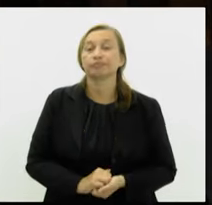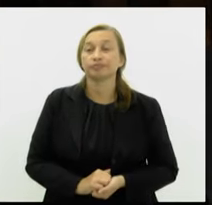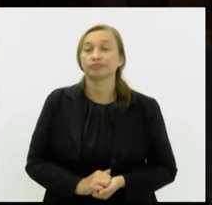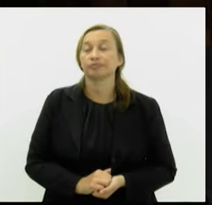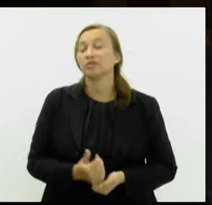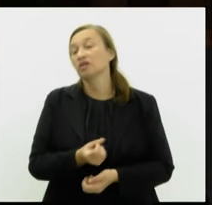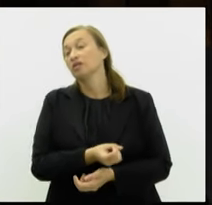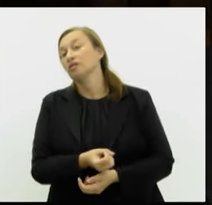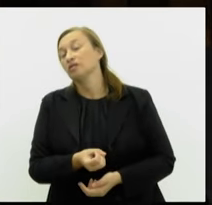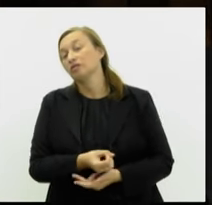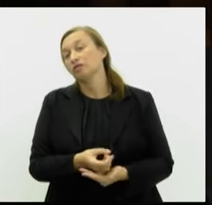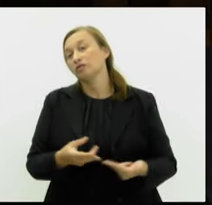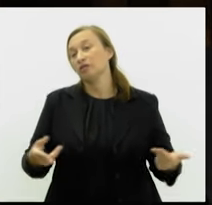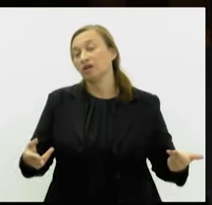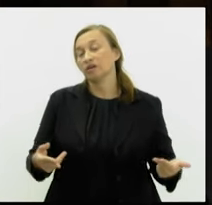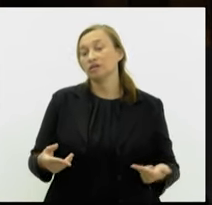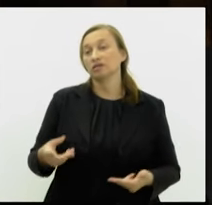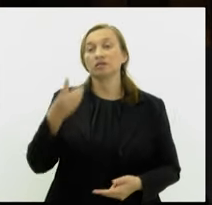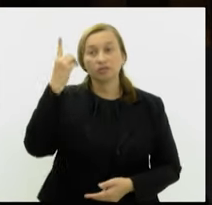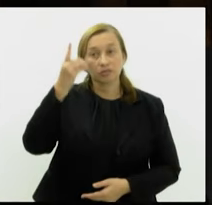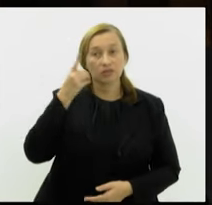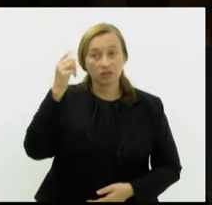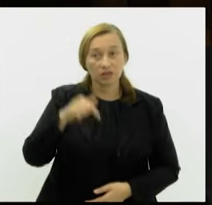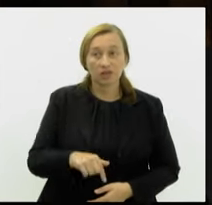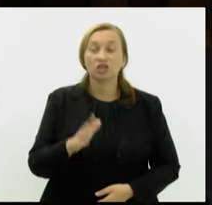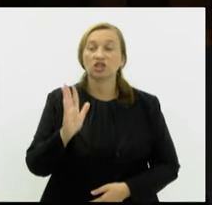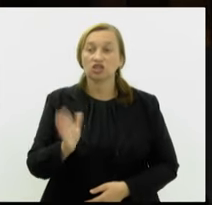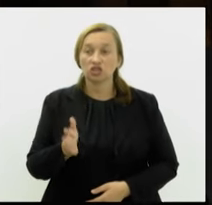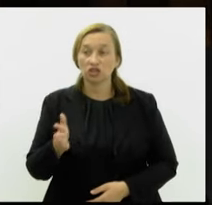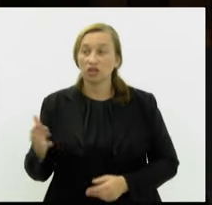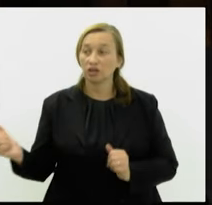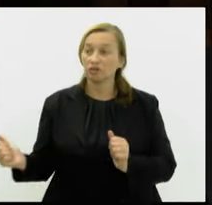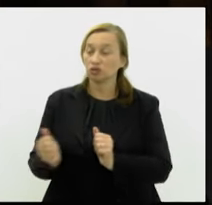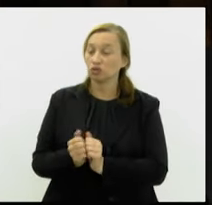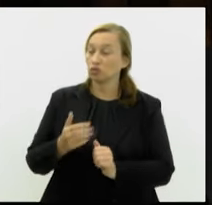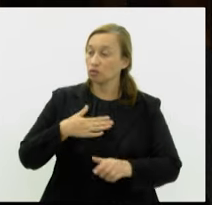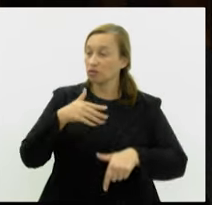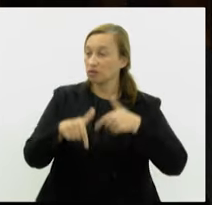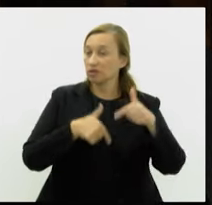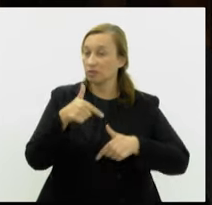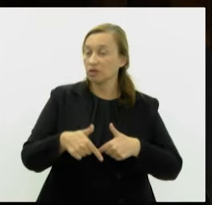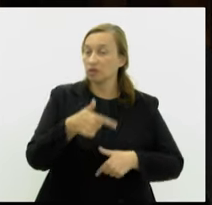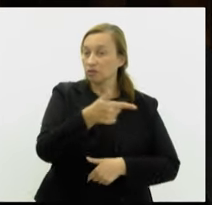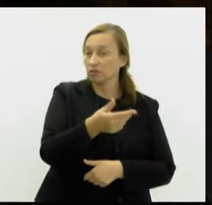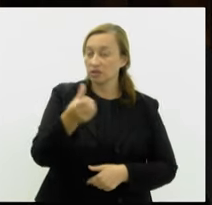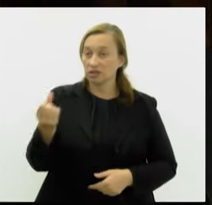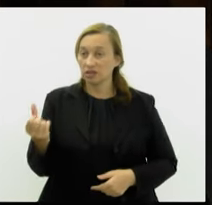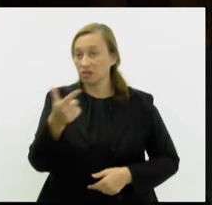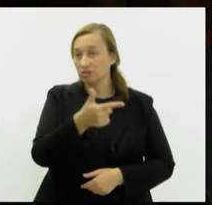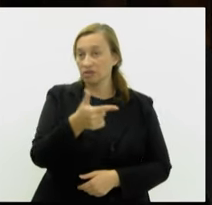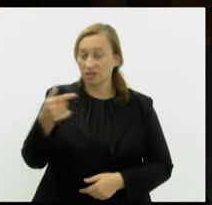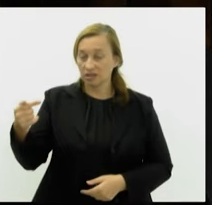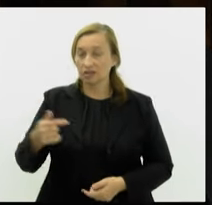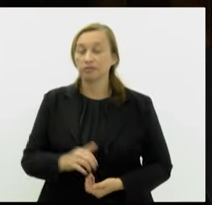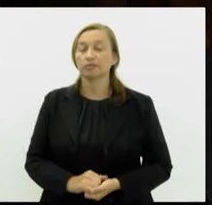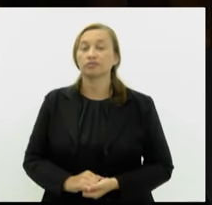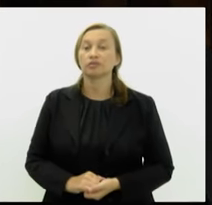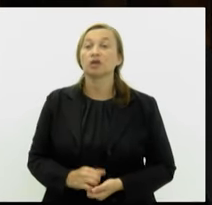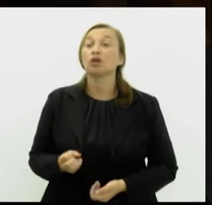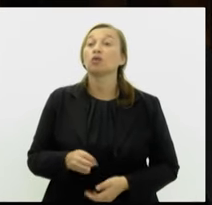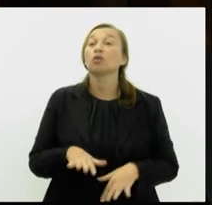Muitos deputados aqui já eram deputados comigo, 2016, 2017,